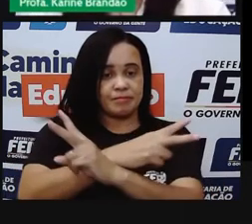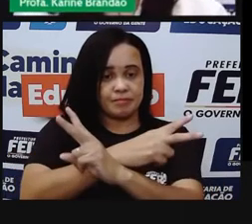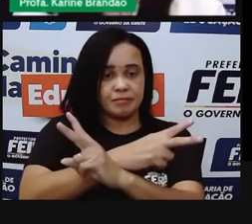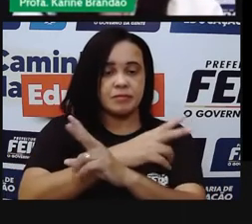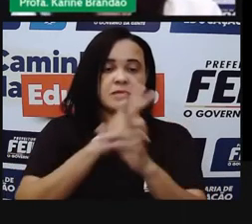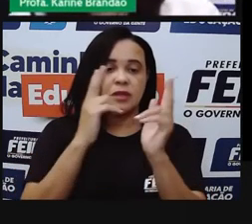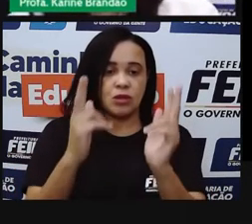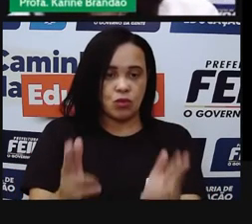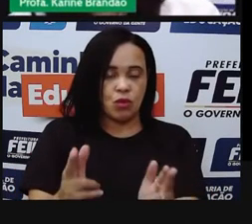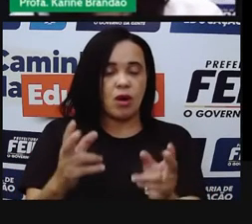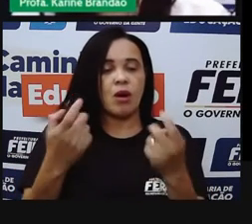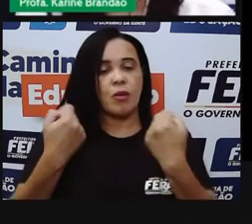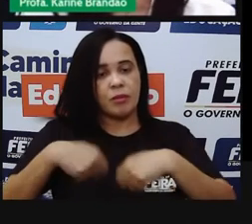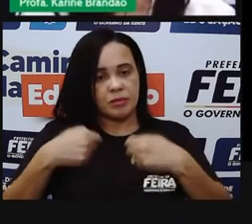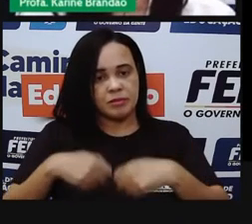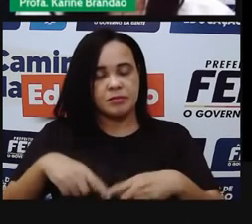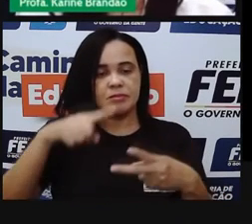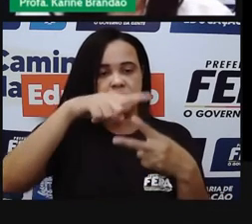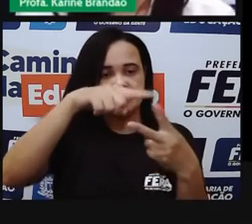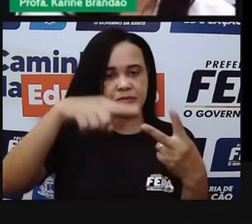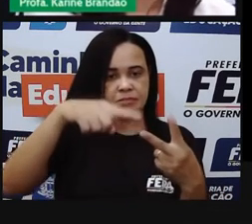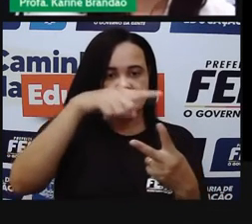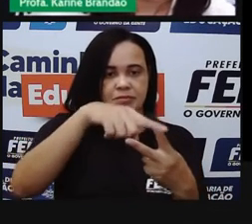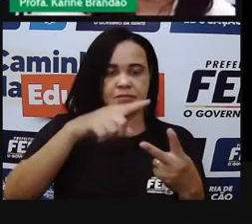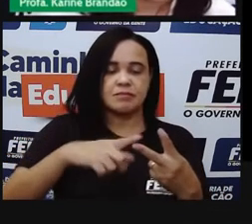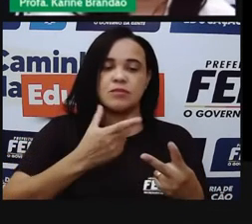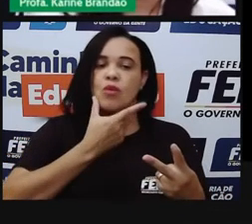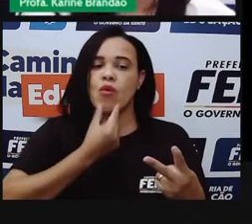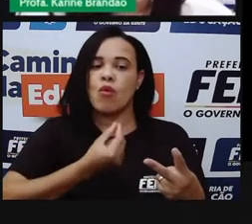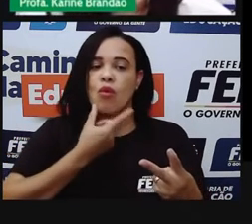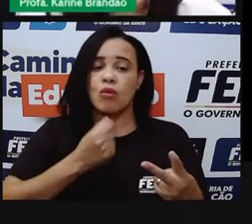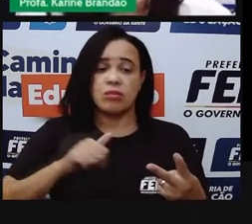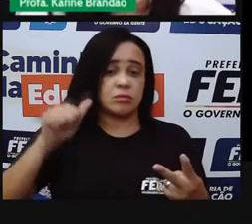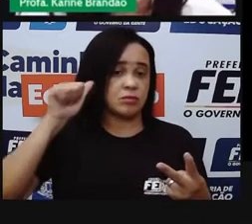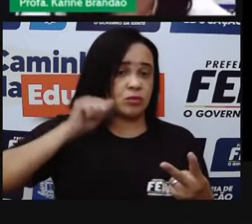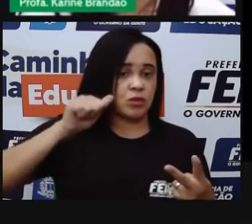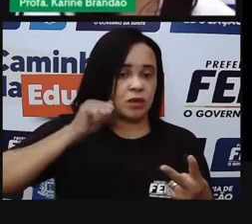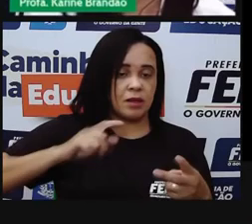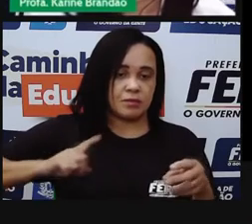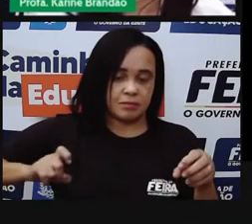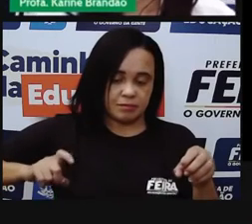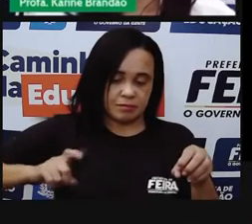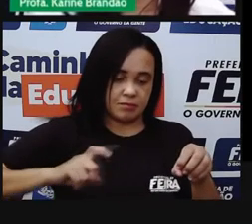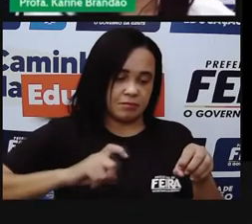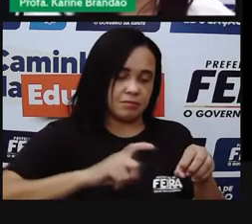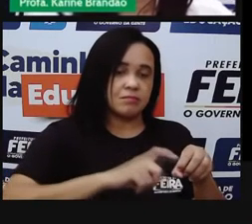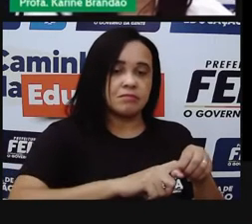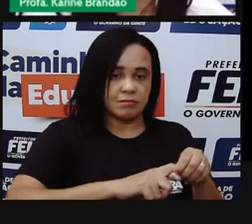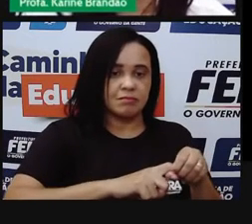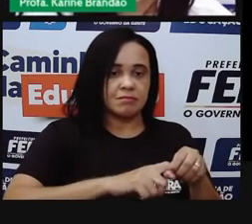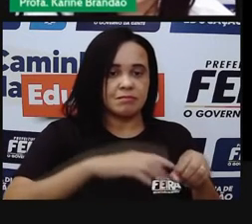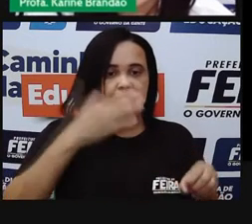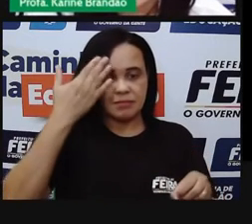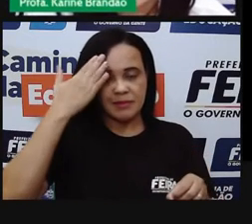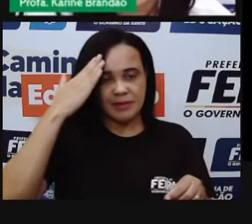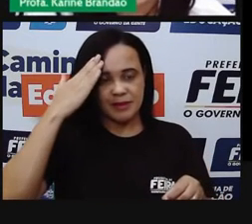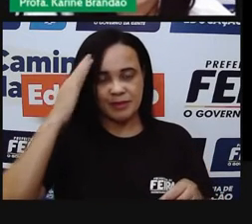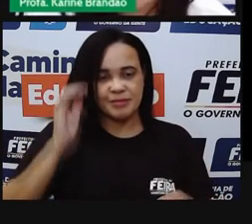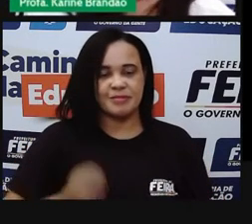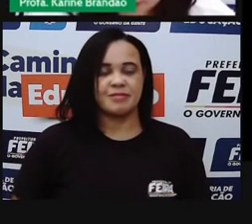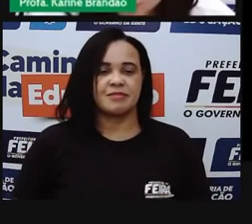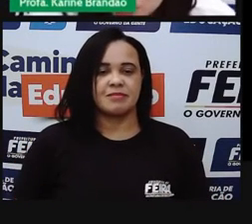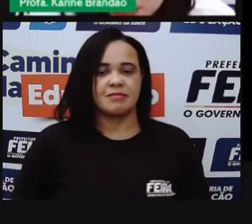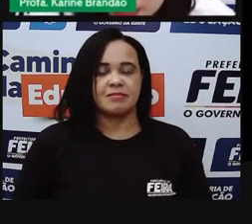temos células sexuais, que são os gametas. Espermatozoide e o óvulo. Entendido até aqui? Tranquilo até